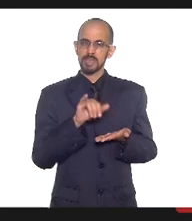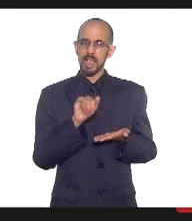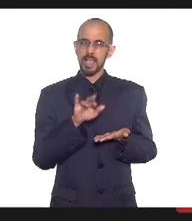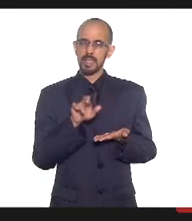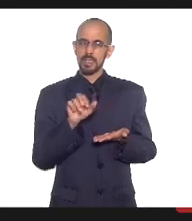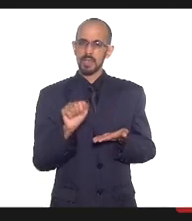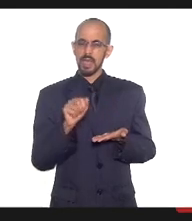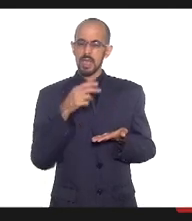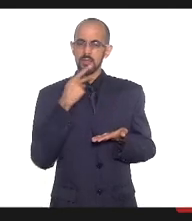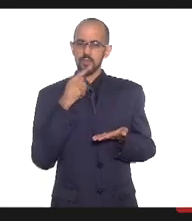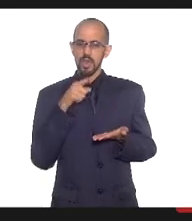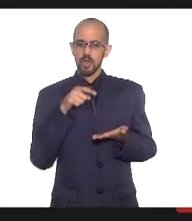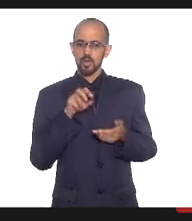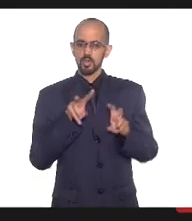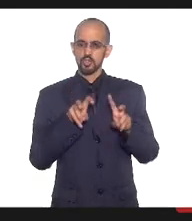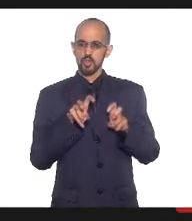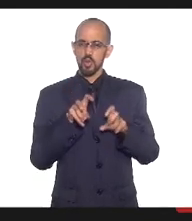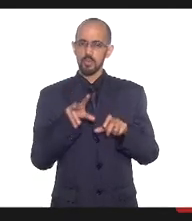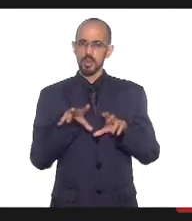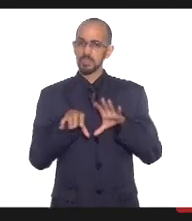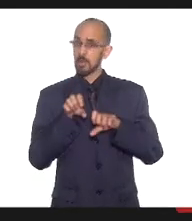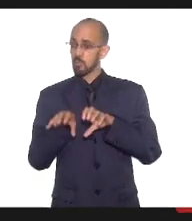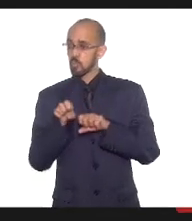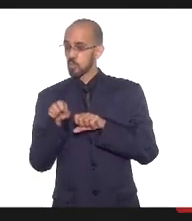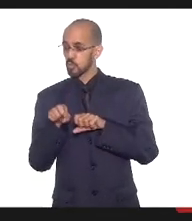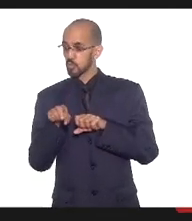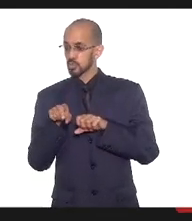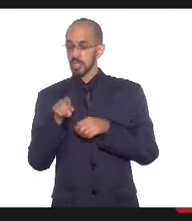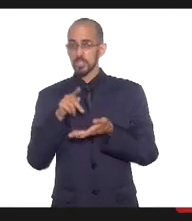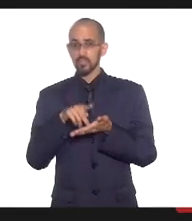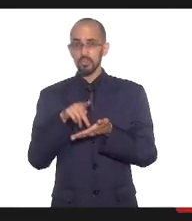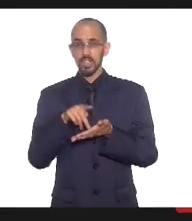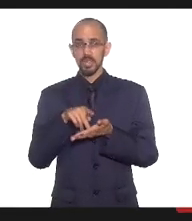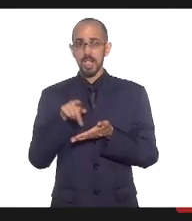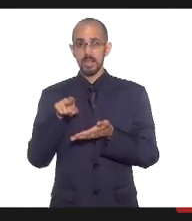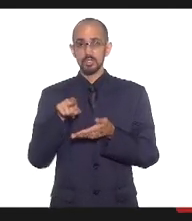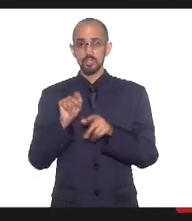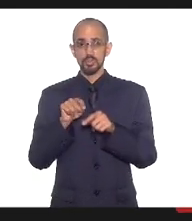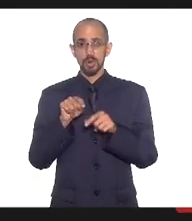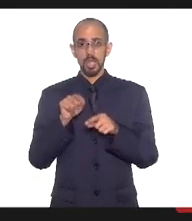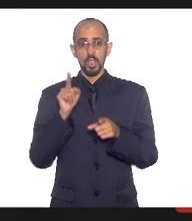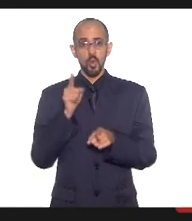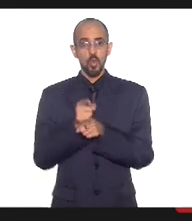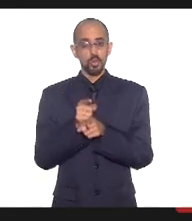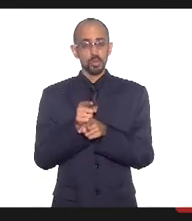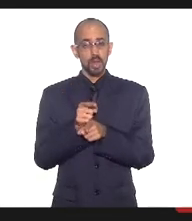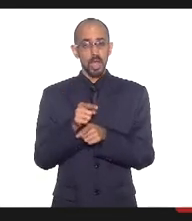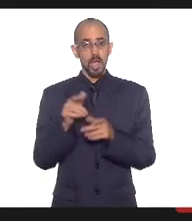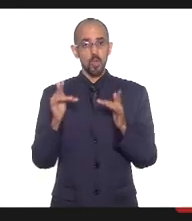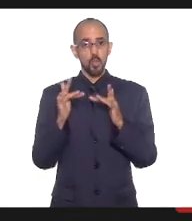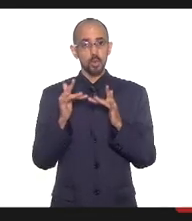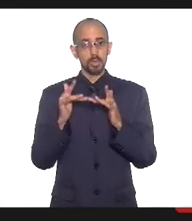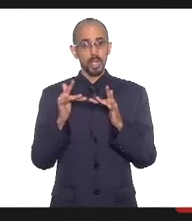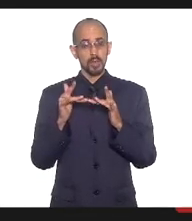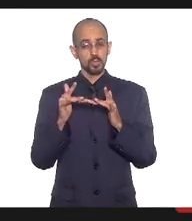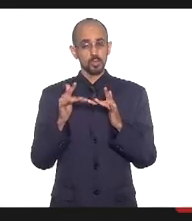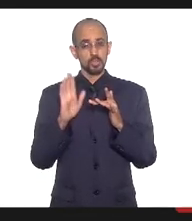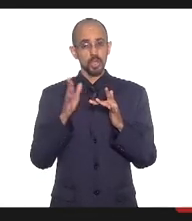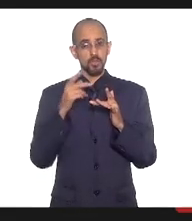em relação a busca ativa e rastreamento de contato que já foi inclusive repara lado aqui